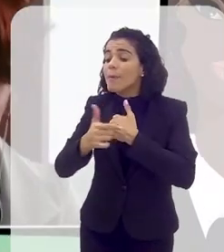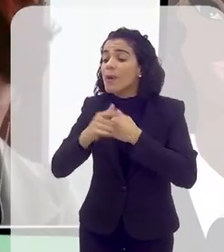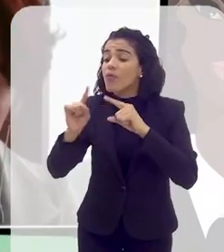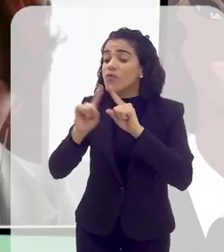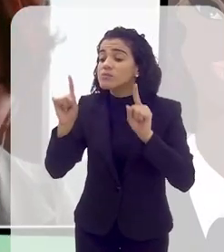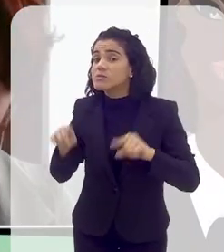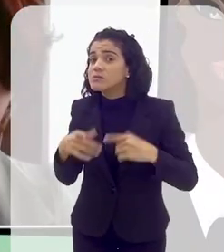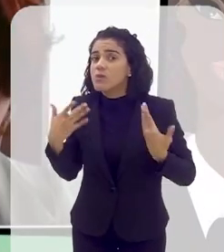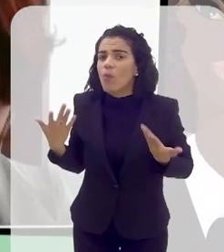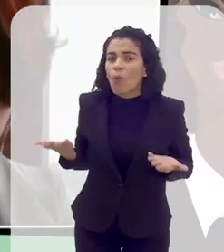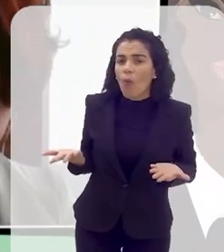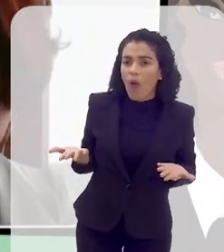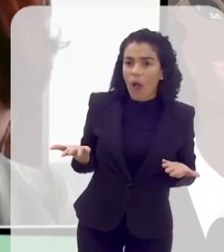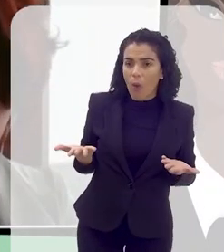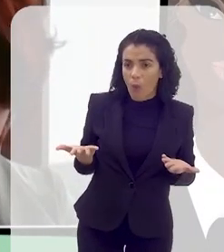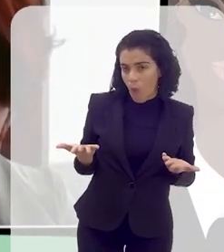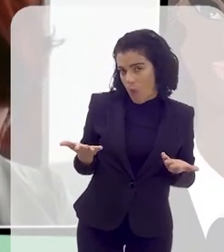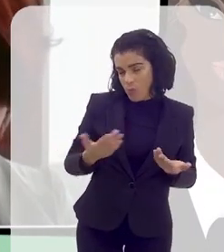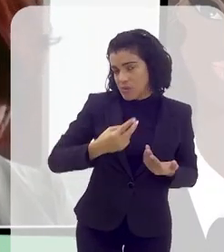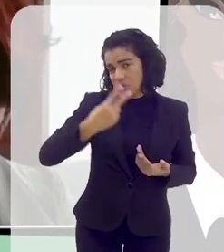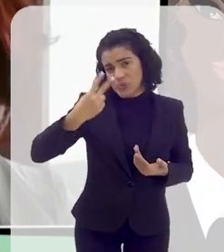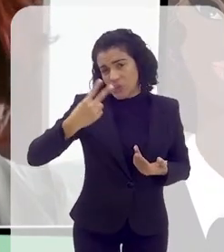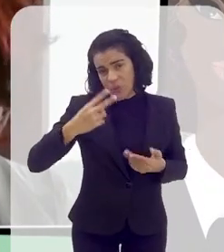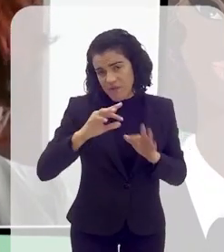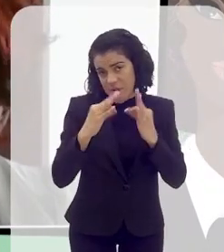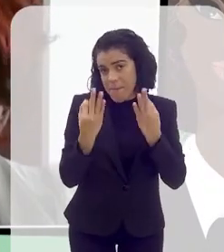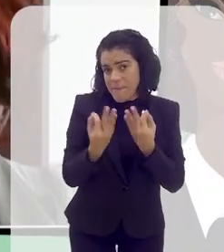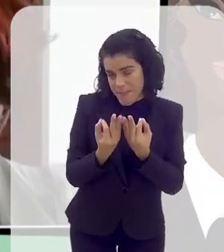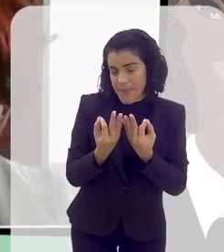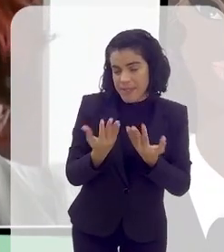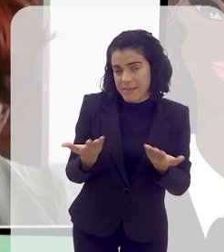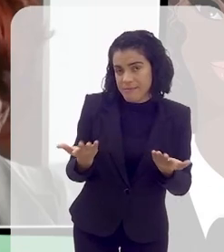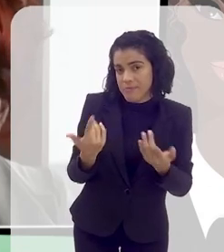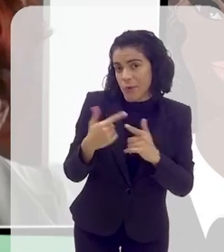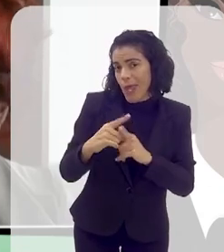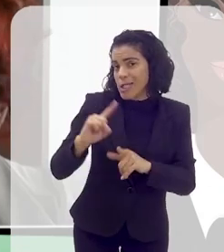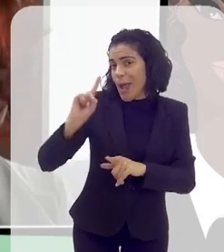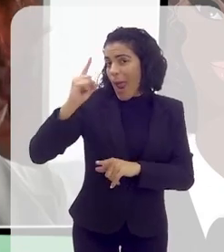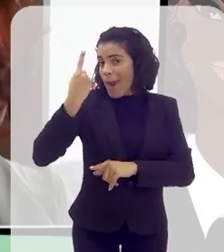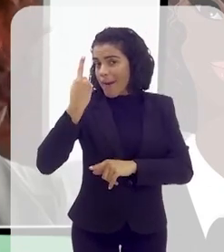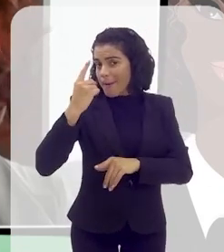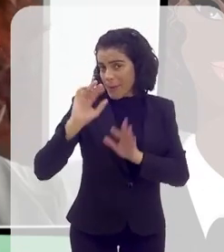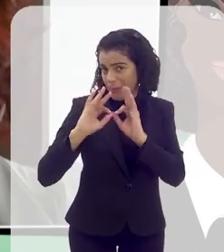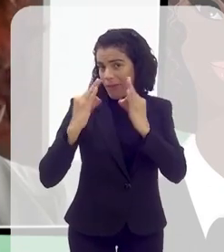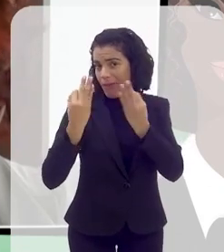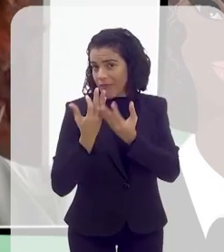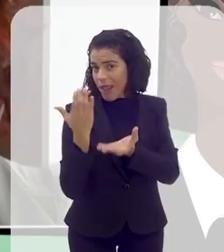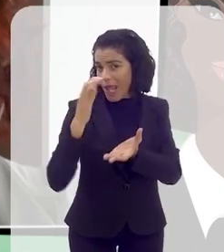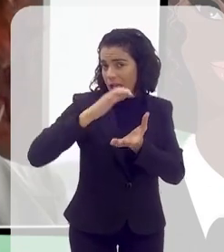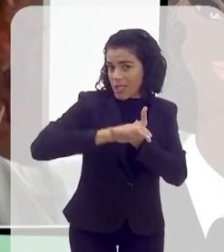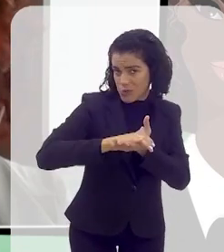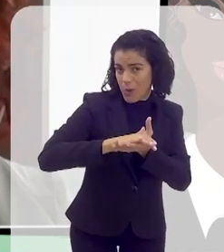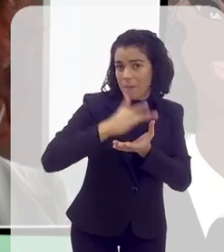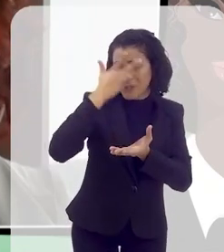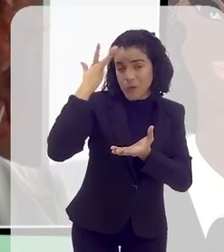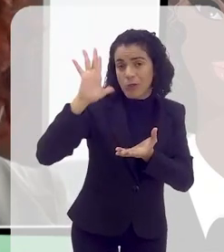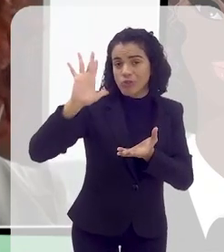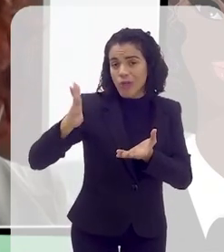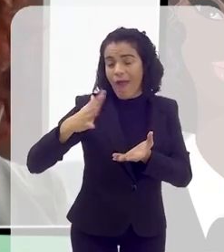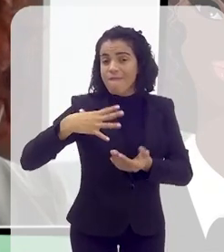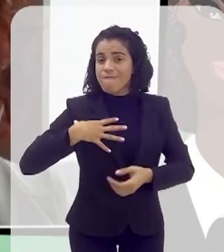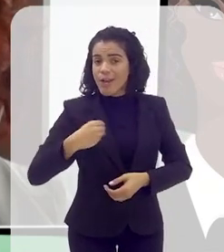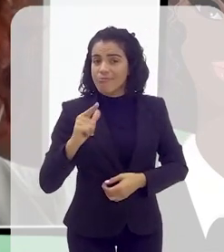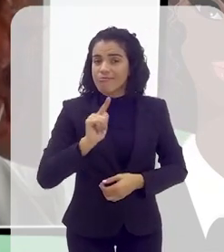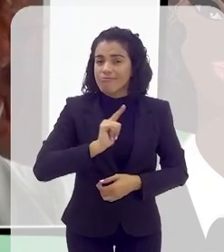na família, nessa segunda família ou terceira, nessa família reconstruída, porque ela já vem, casou com alguém que já